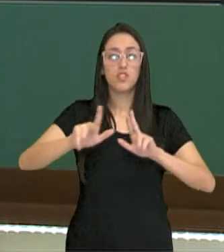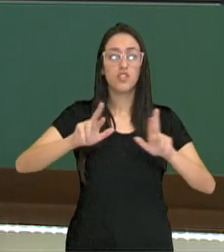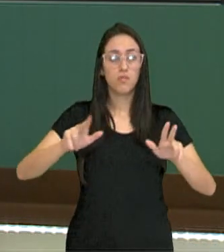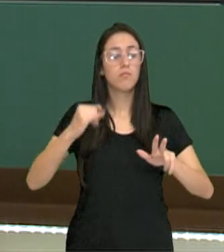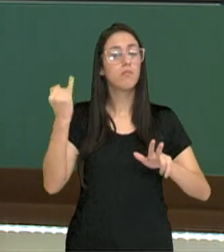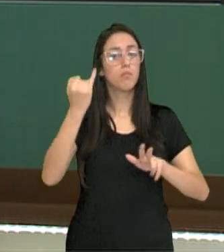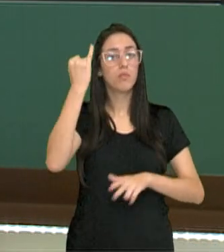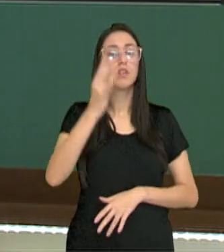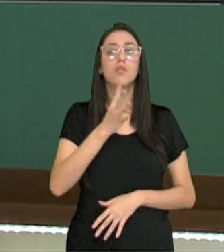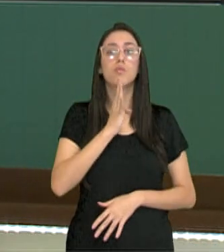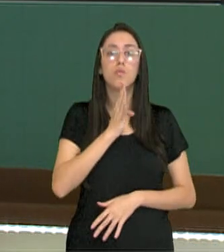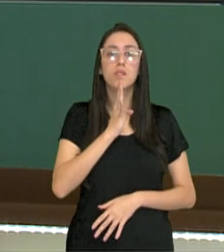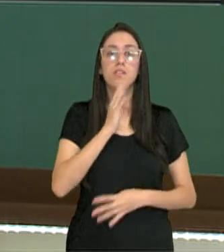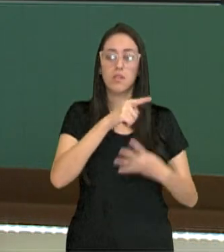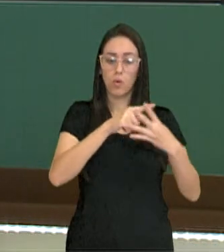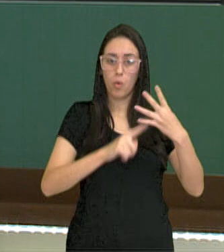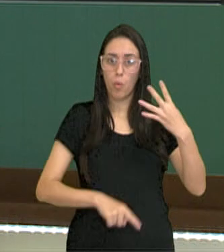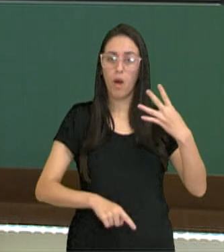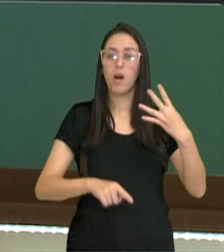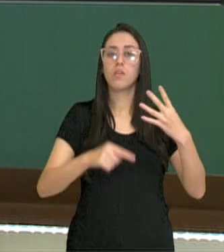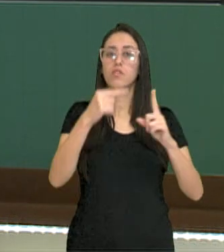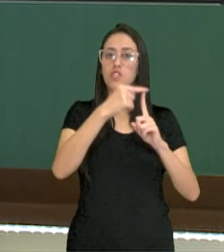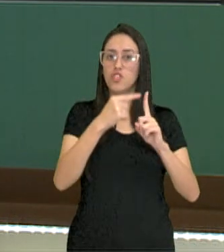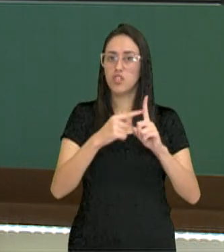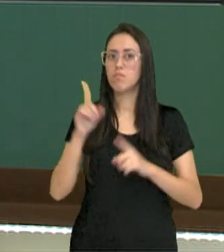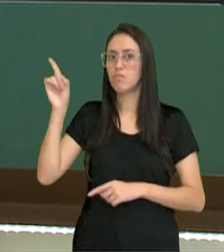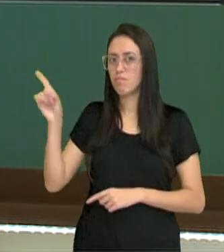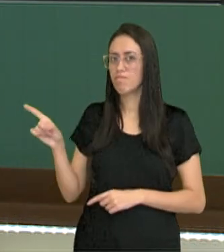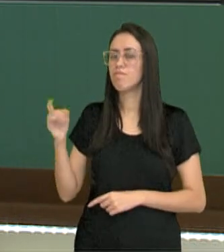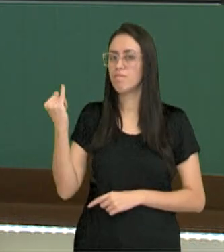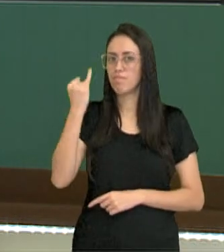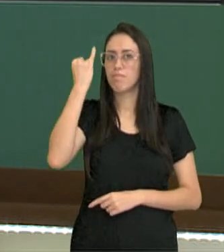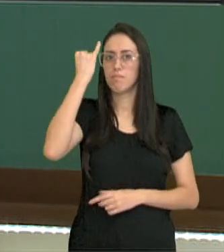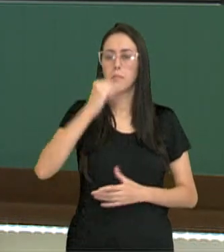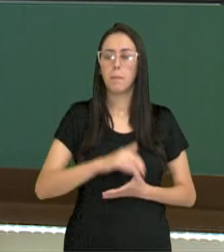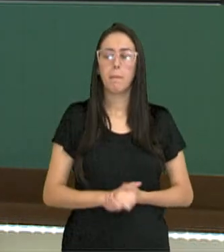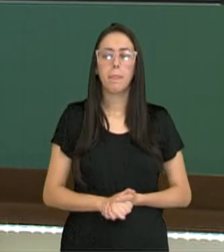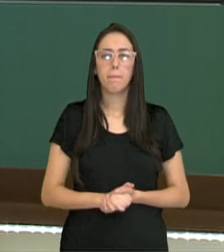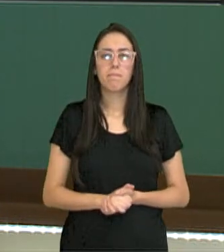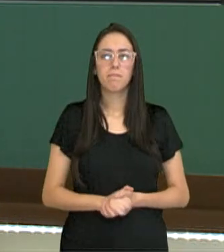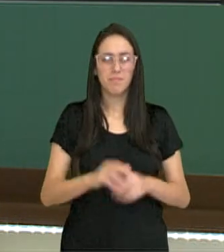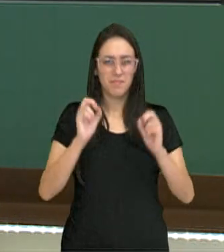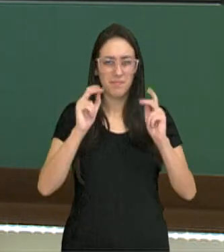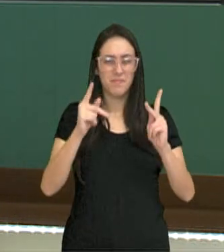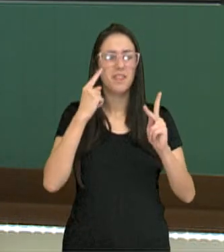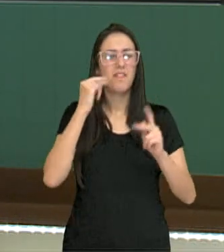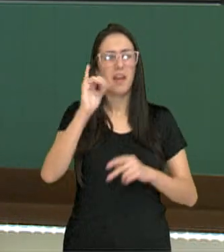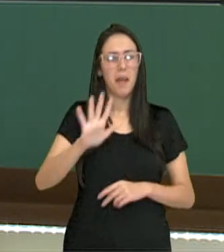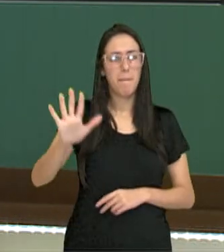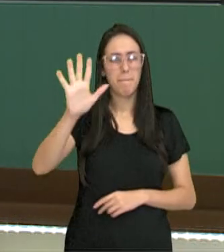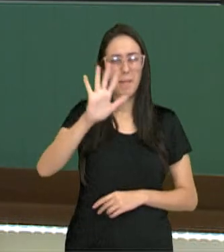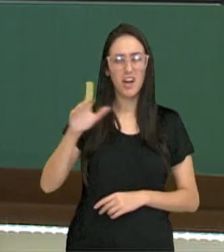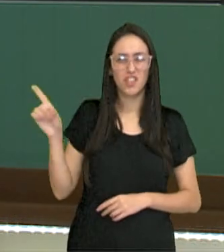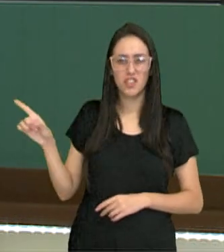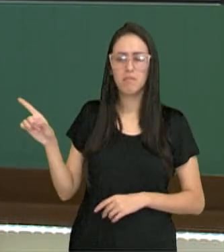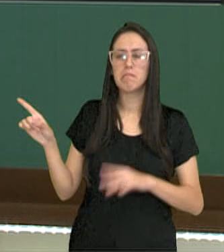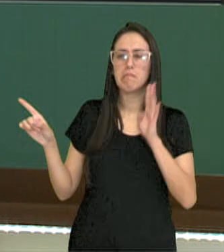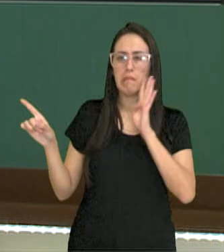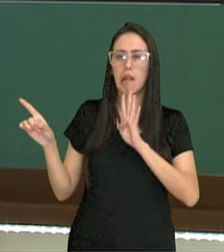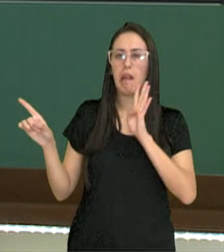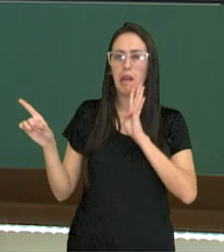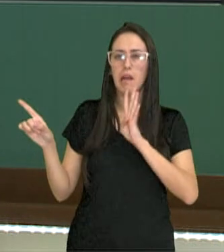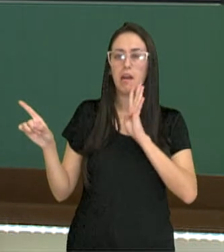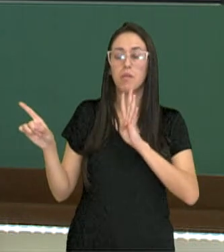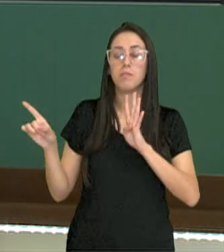de conhecer a estrutura de cada uma delas. Vamos para a nossa imagem? Olha que legal!